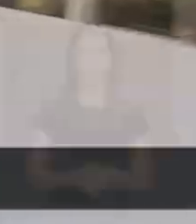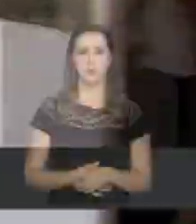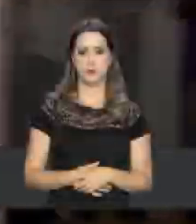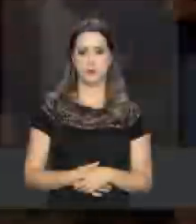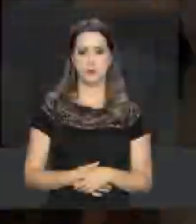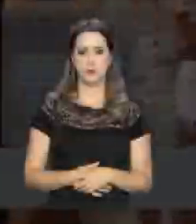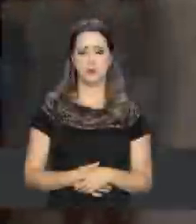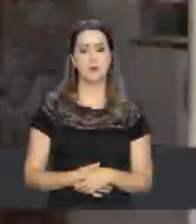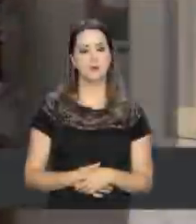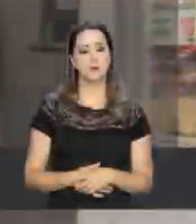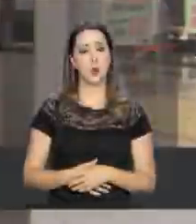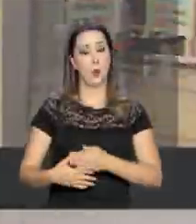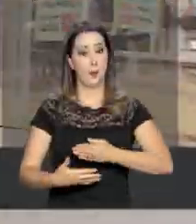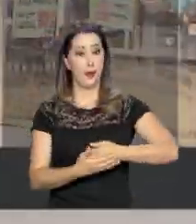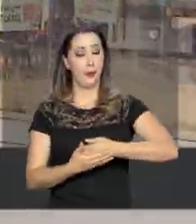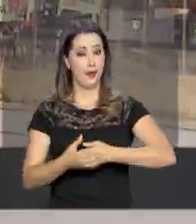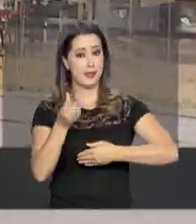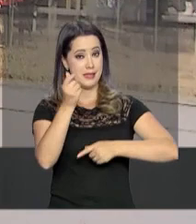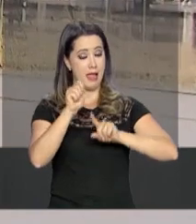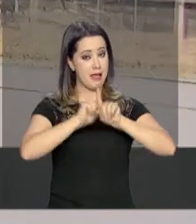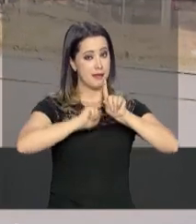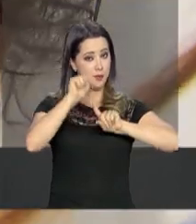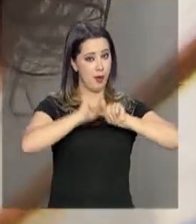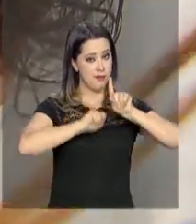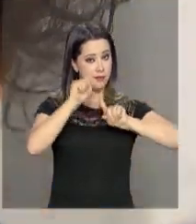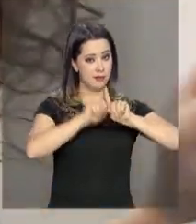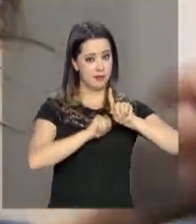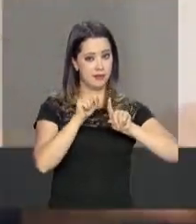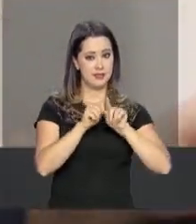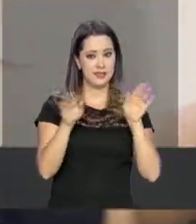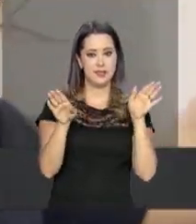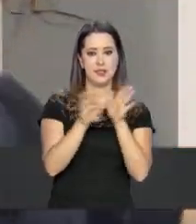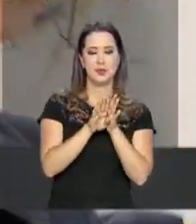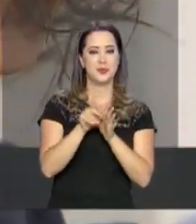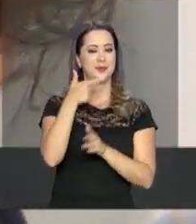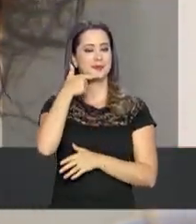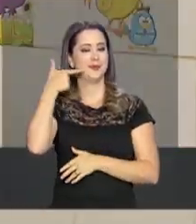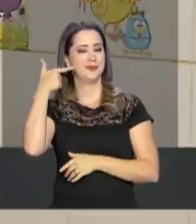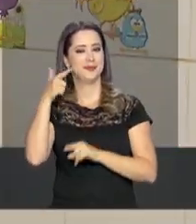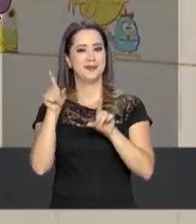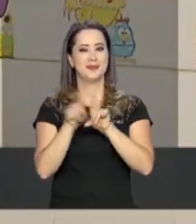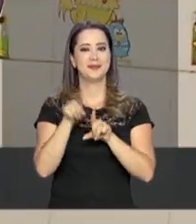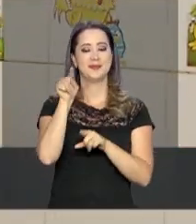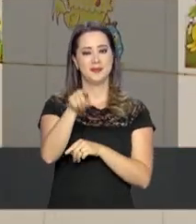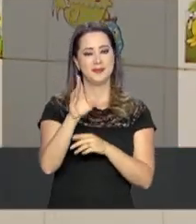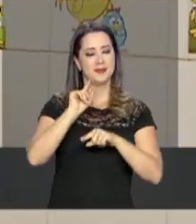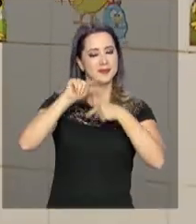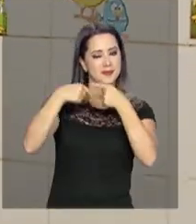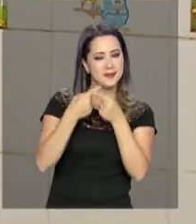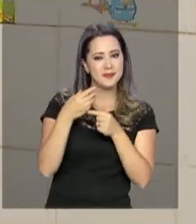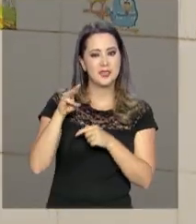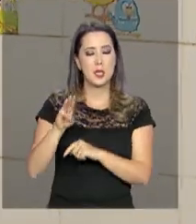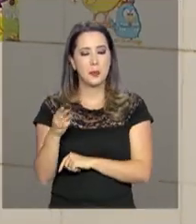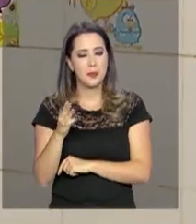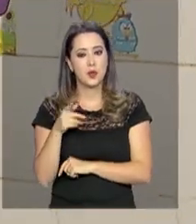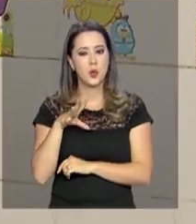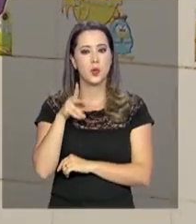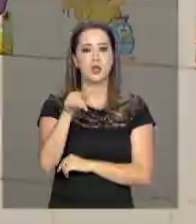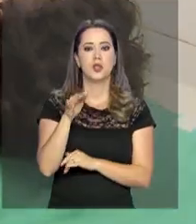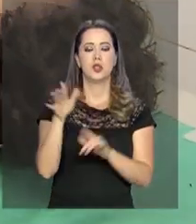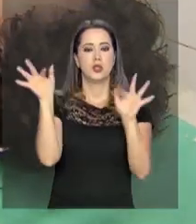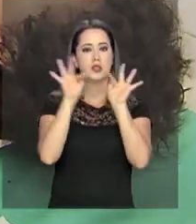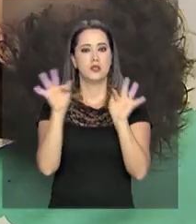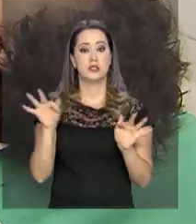Caleb tem 6 meses. Ele chega ao posto de saúde todo sorridente. Alguns minutos depois, toda a